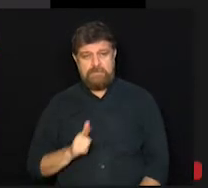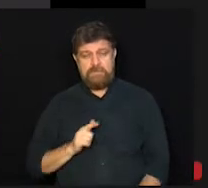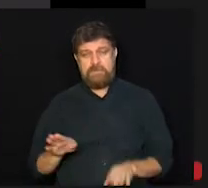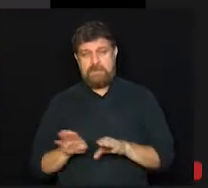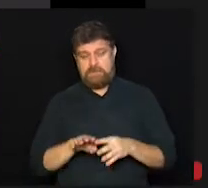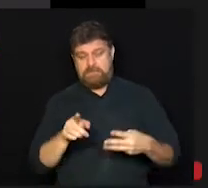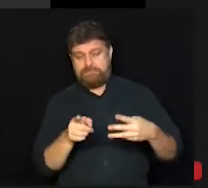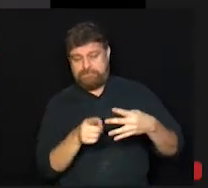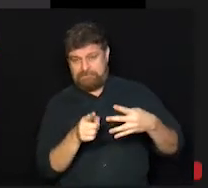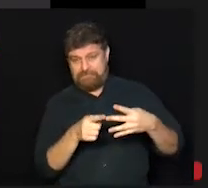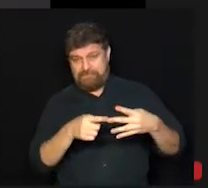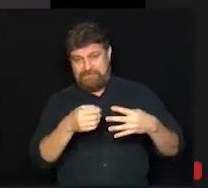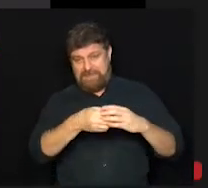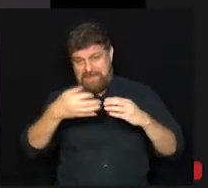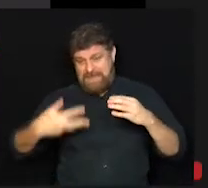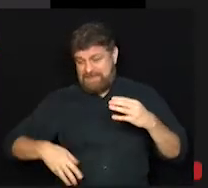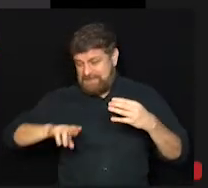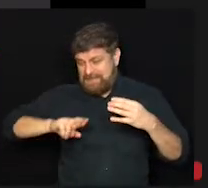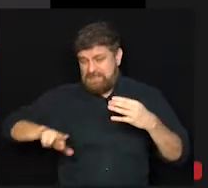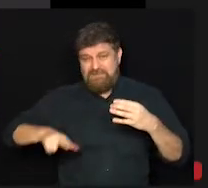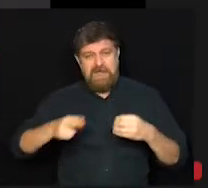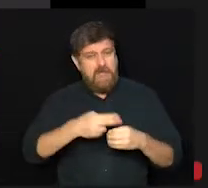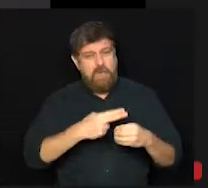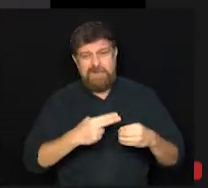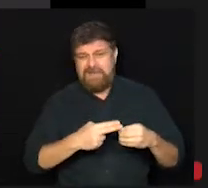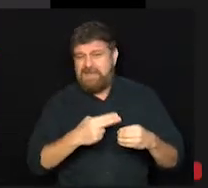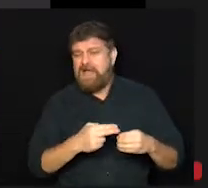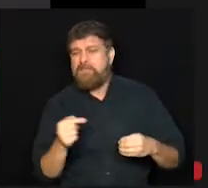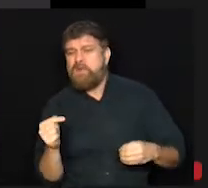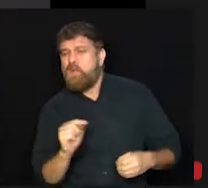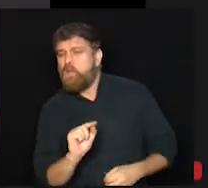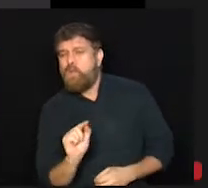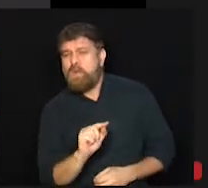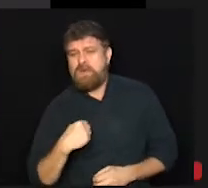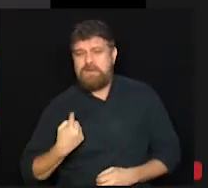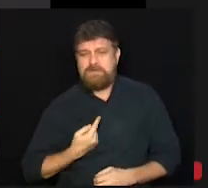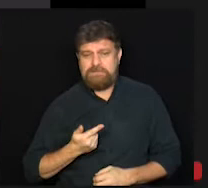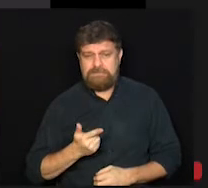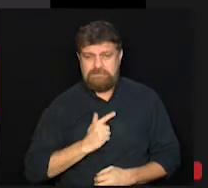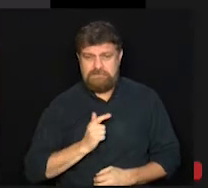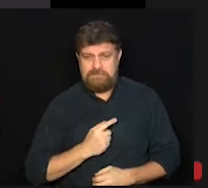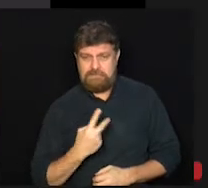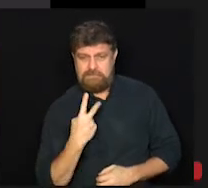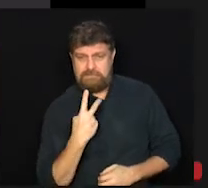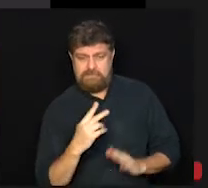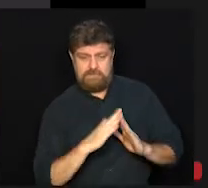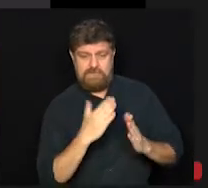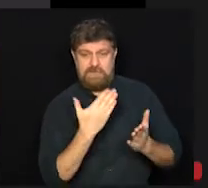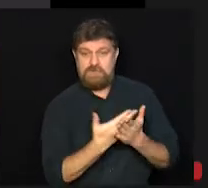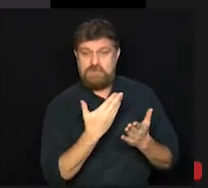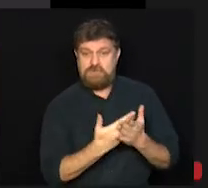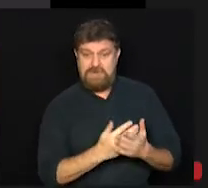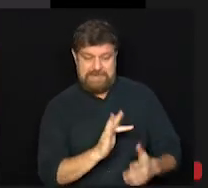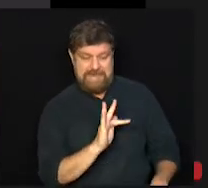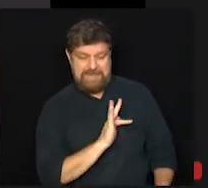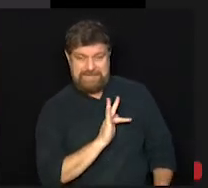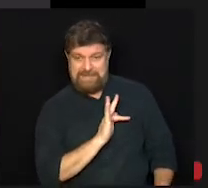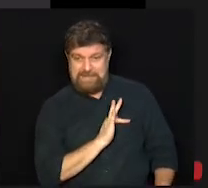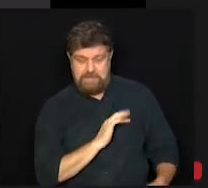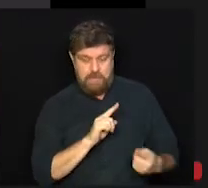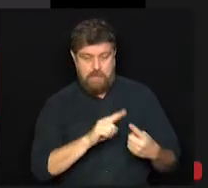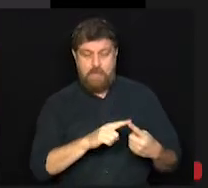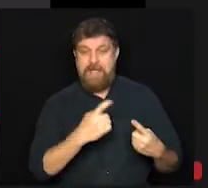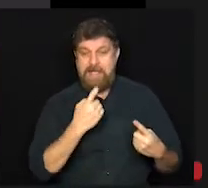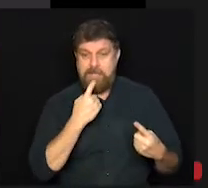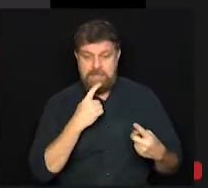que diferencia fortemente a Unicamp é o fato de nós termos os 2 colégios técnicos, um em Campinas e um em Limeira,